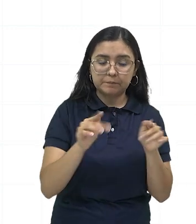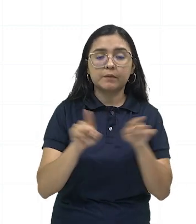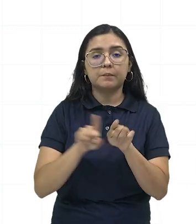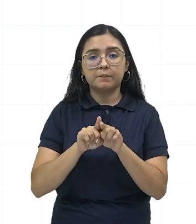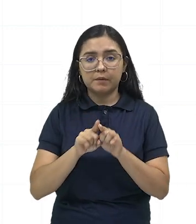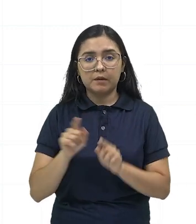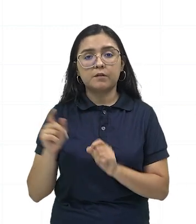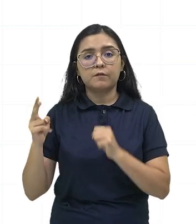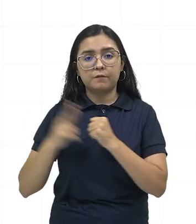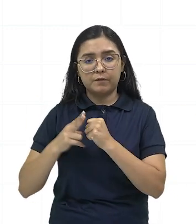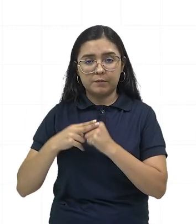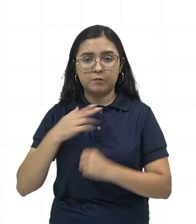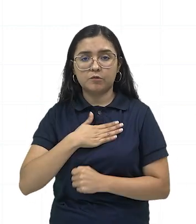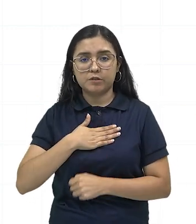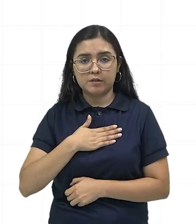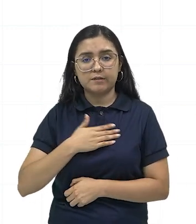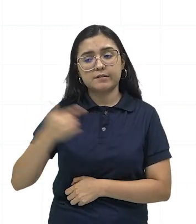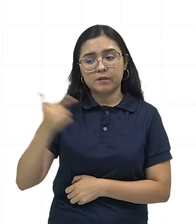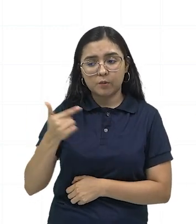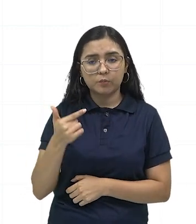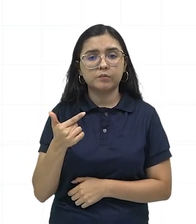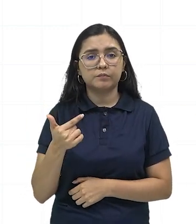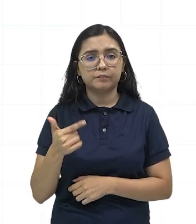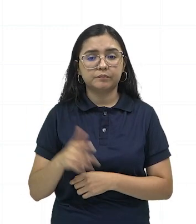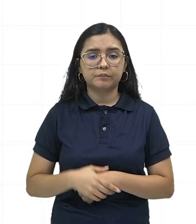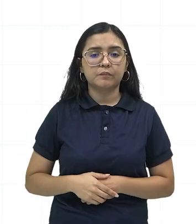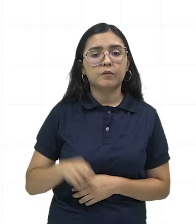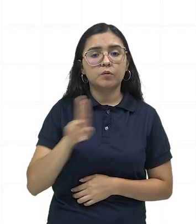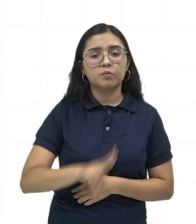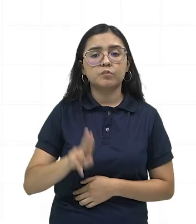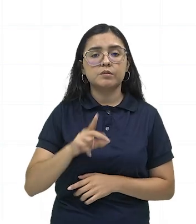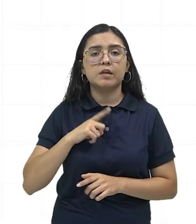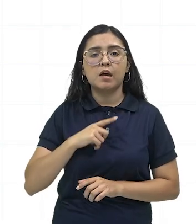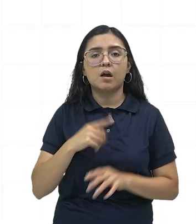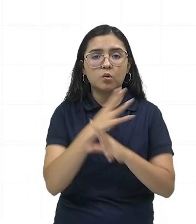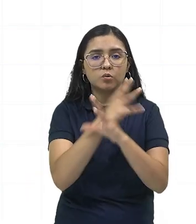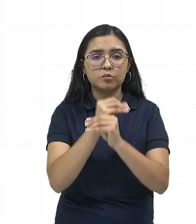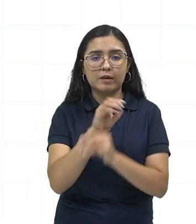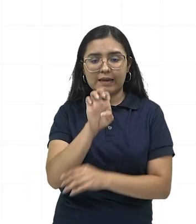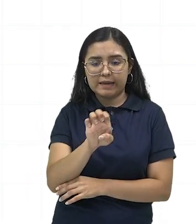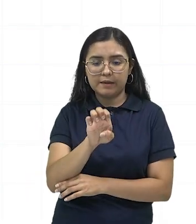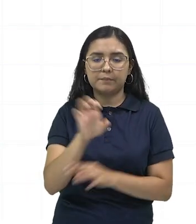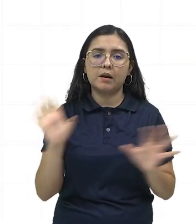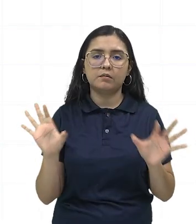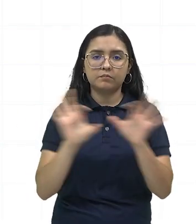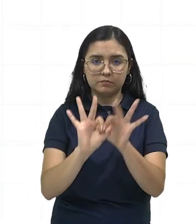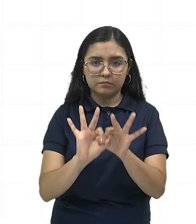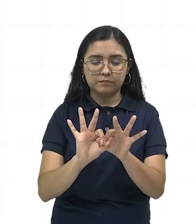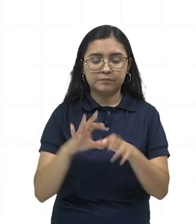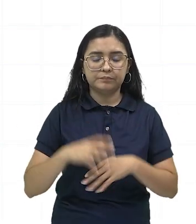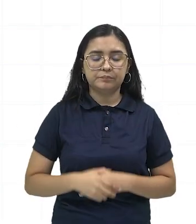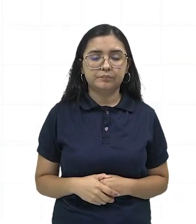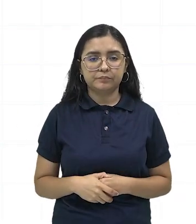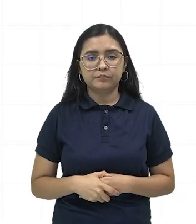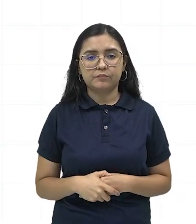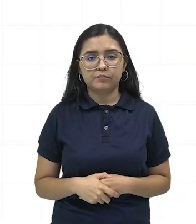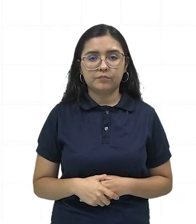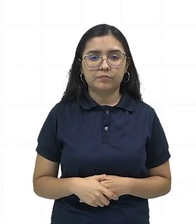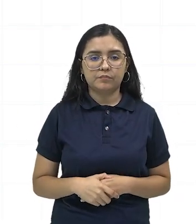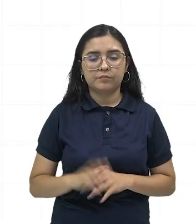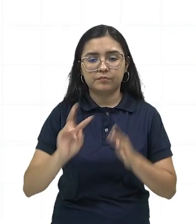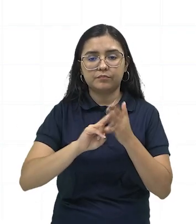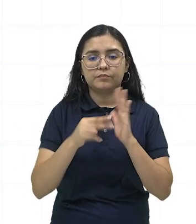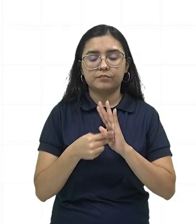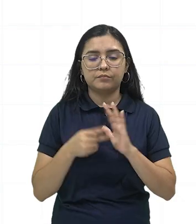gostar na segunda. Eu usei ali a conjunção e para ligar essas duas orações e adicionar um